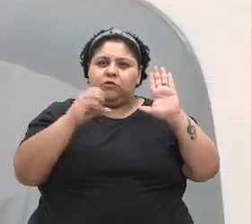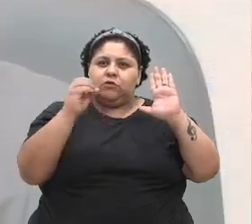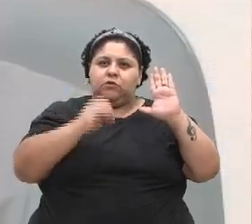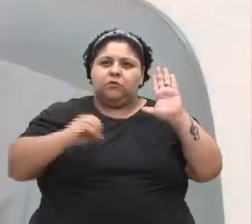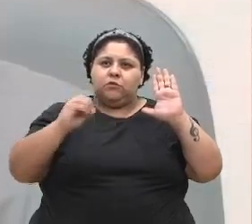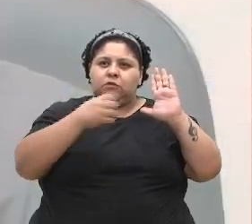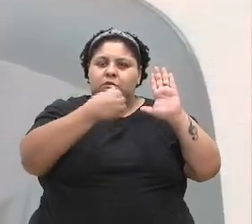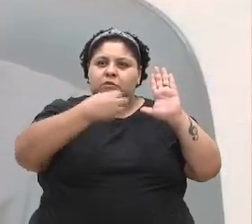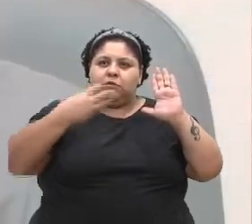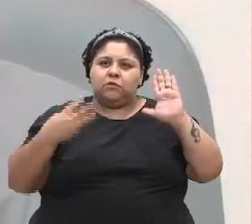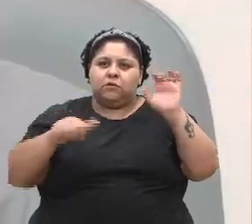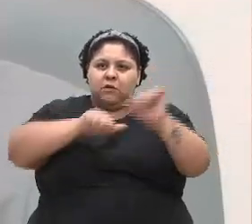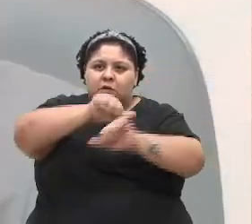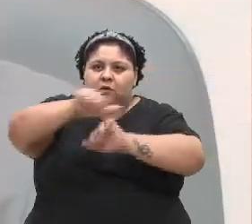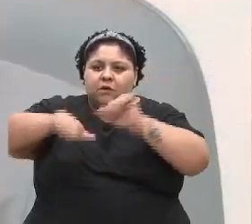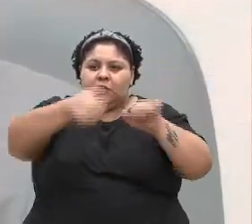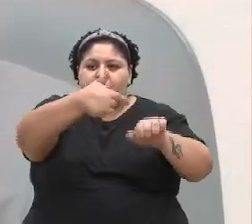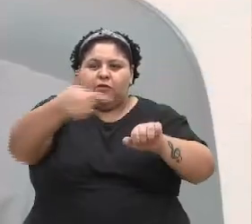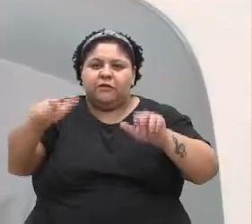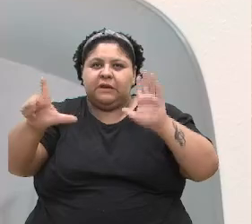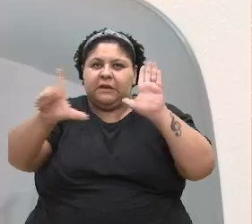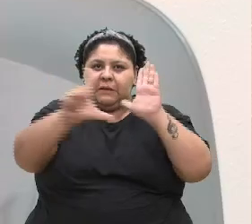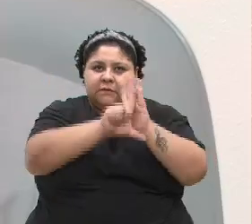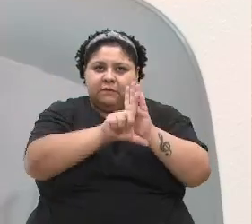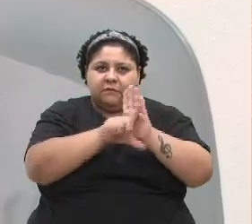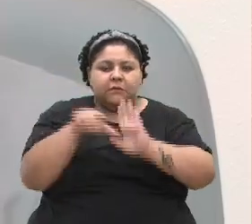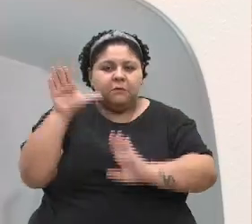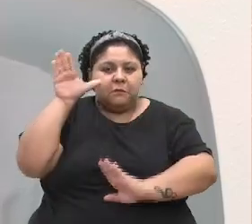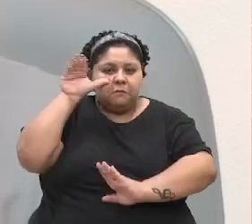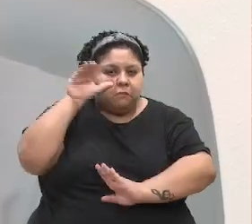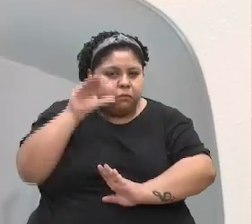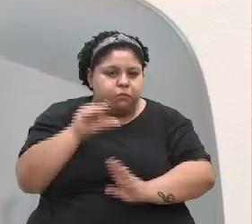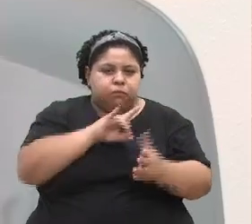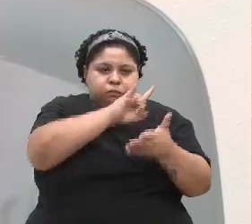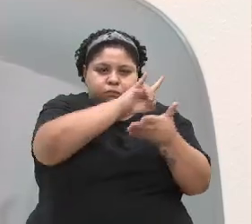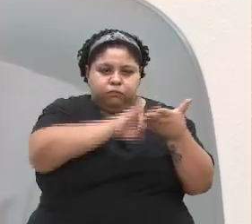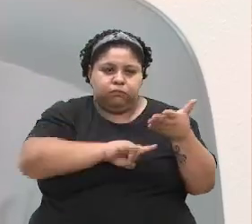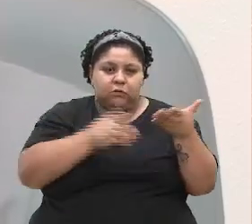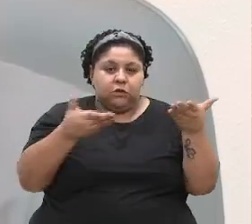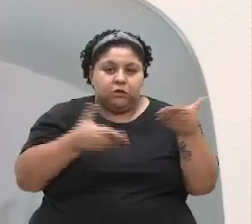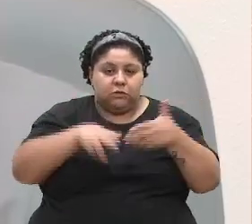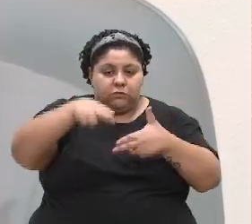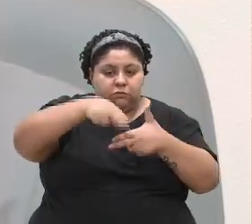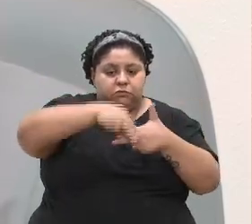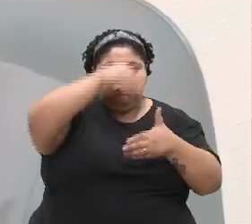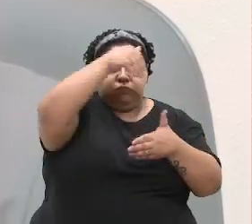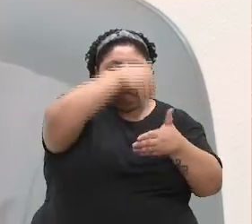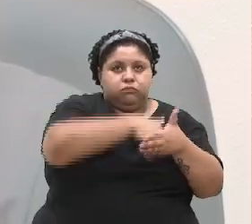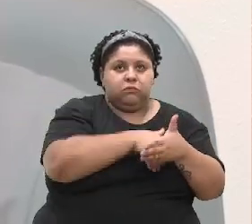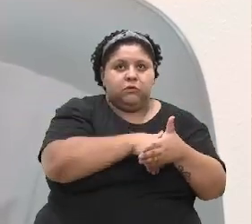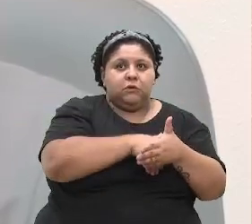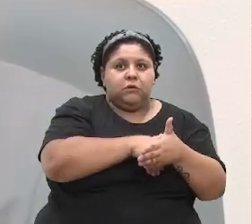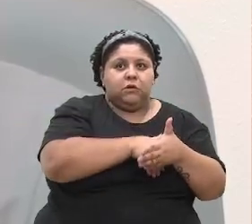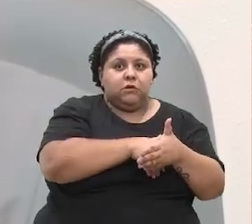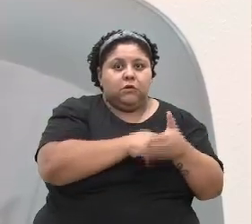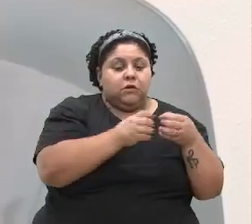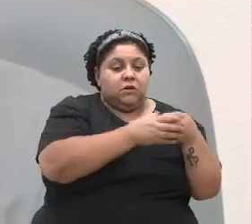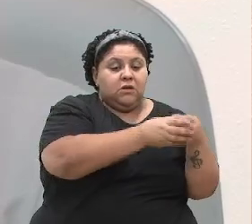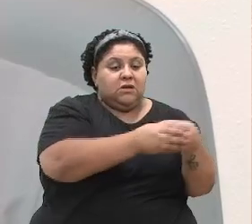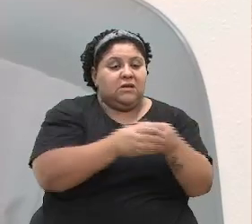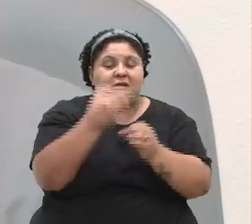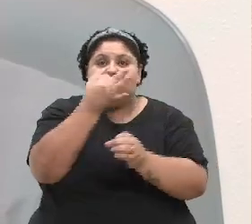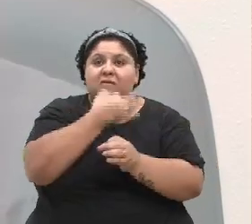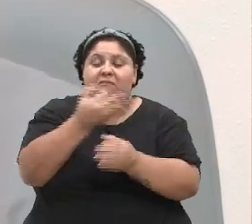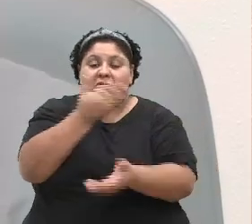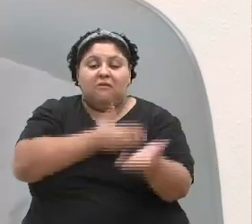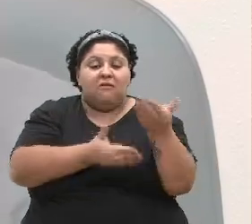nº 8291/18. Analisando-se os documentos acostados no processo, tem-se que a AMA Caxias atende aos requisitos legais